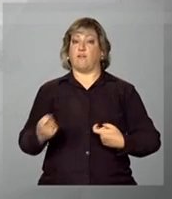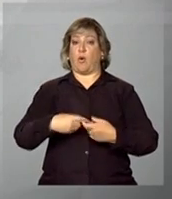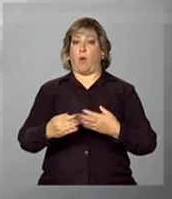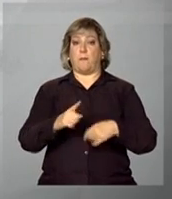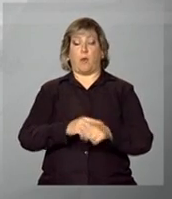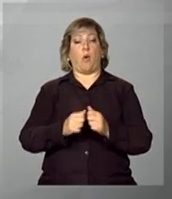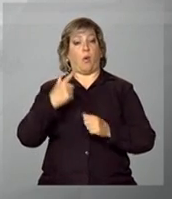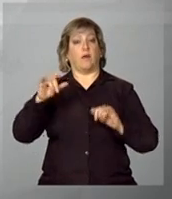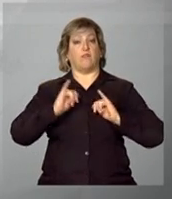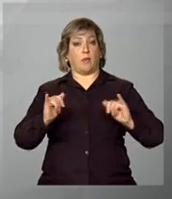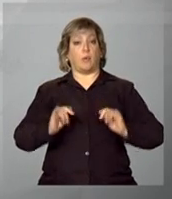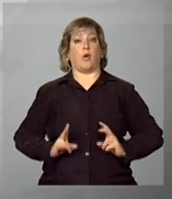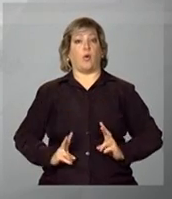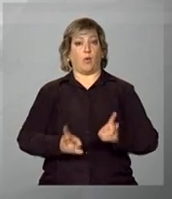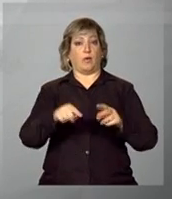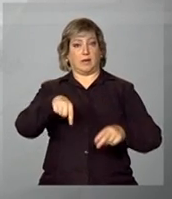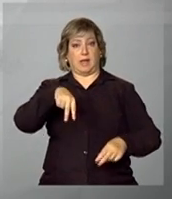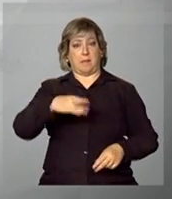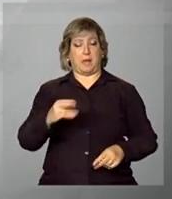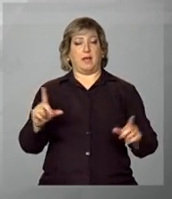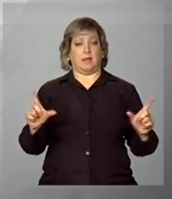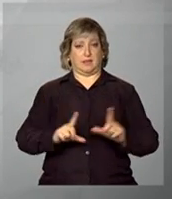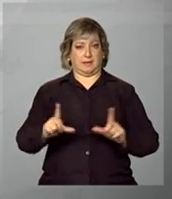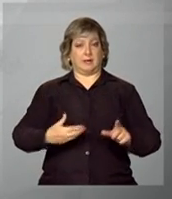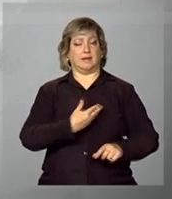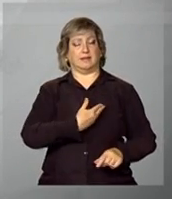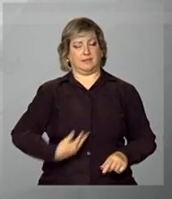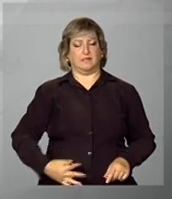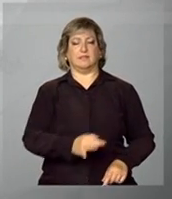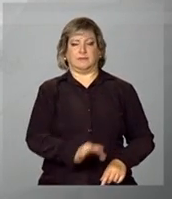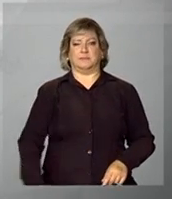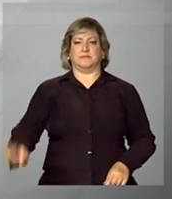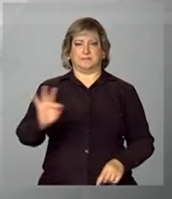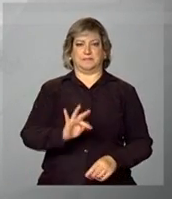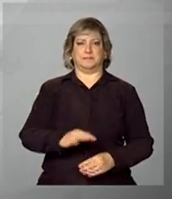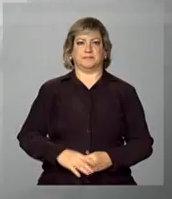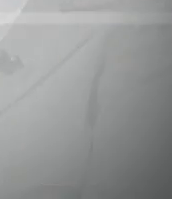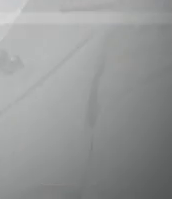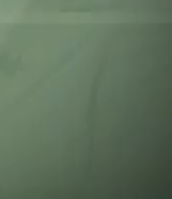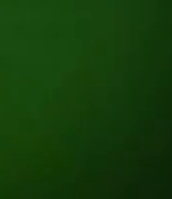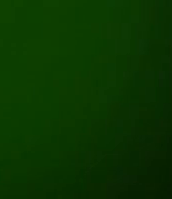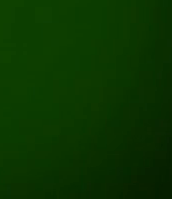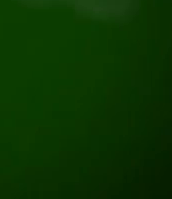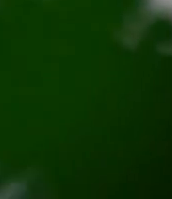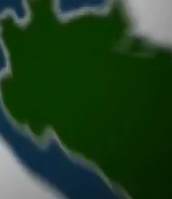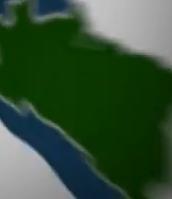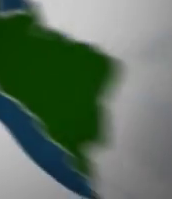qualquer momento com outras informações. Continue com a gente, NBR e a TV do Governo Federal.